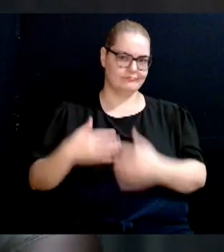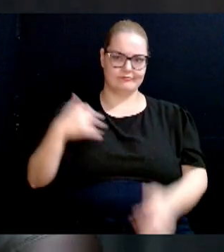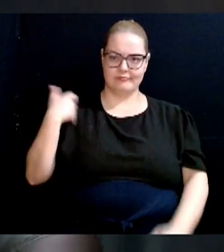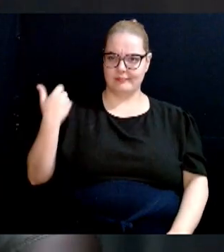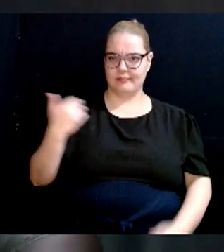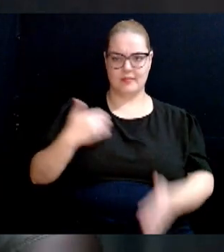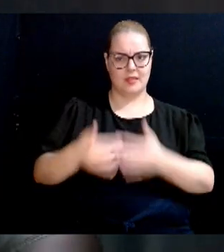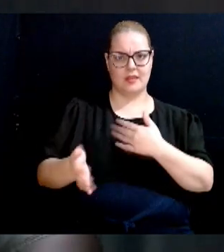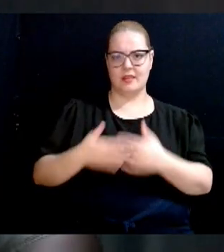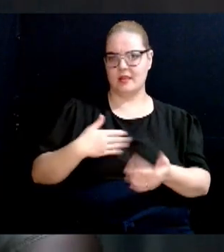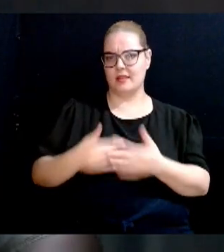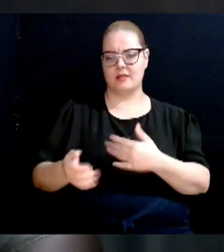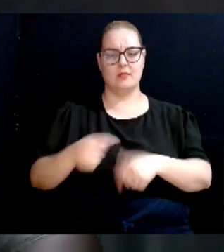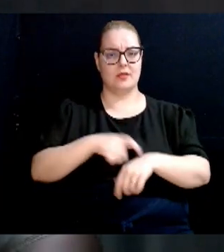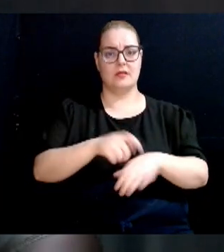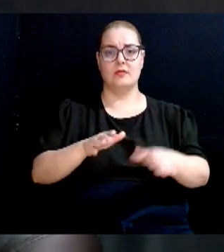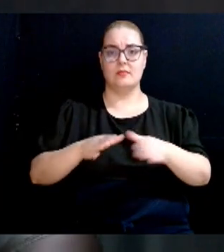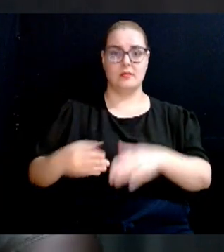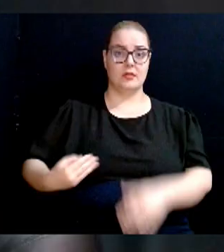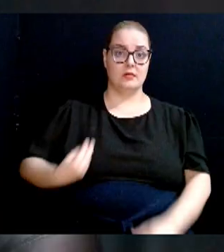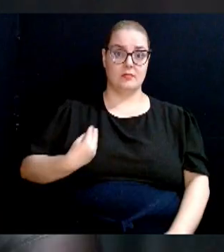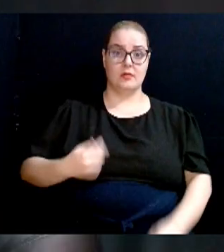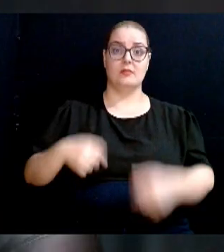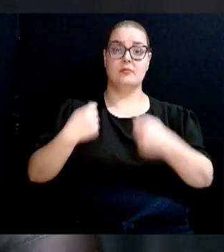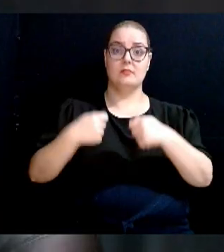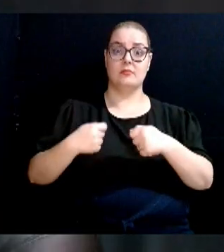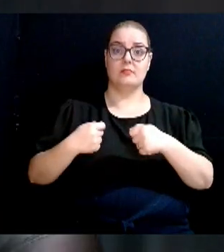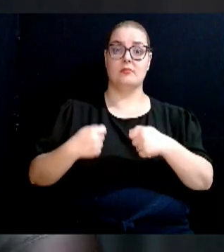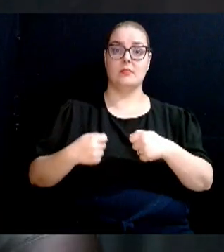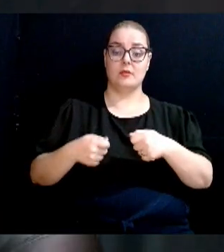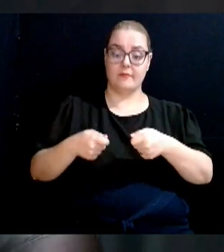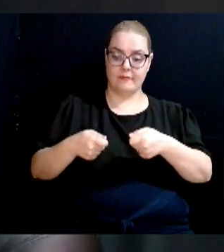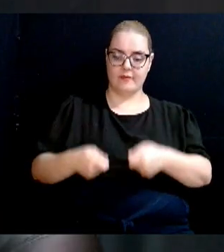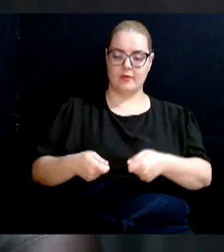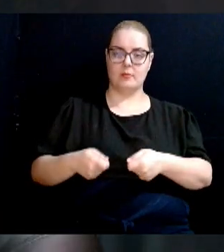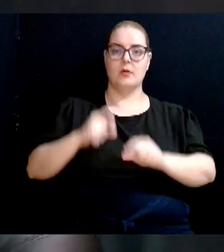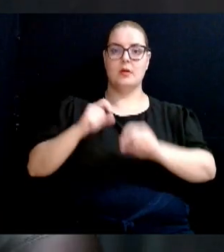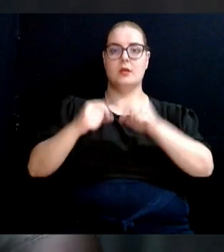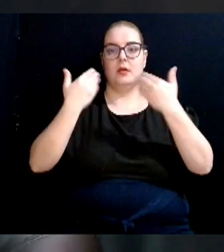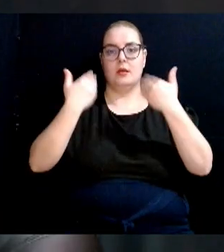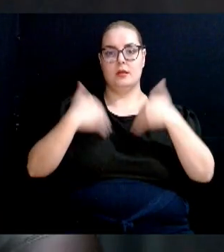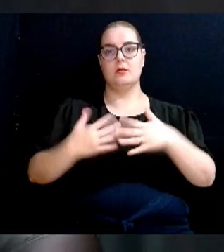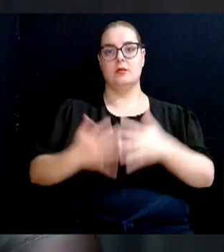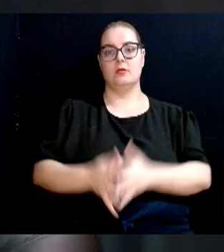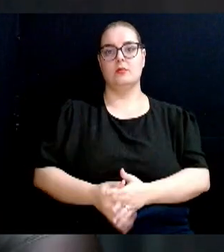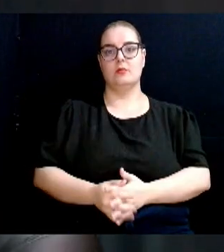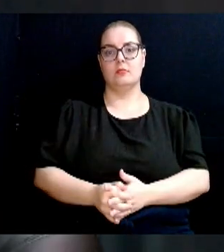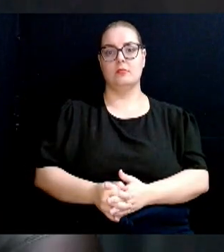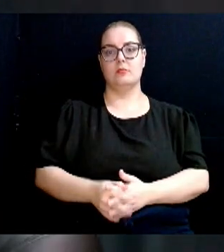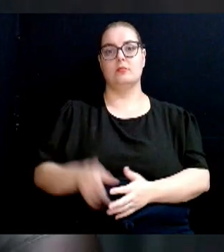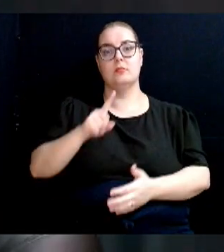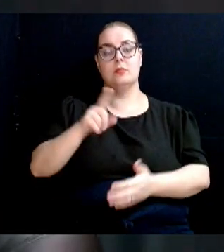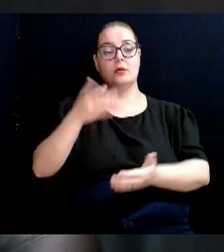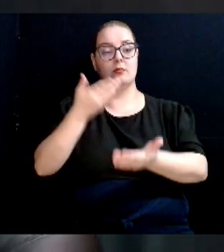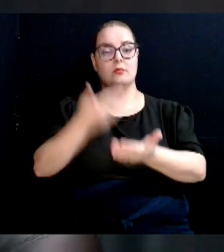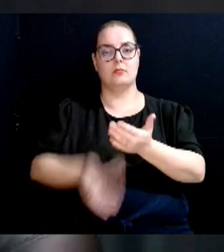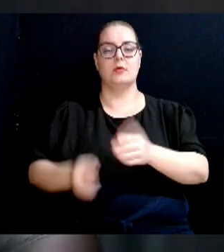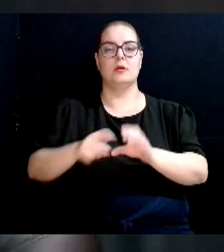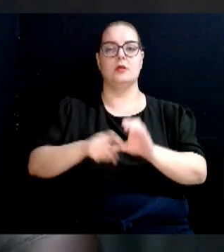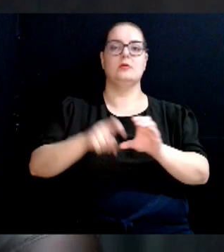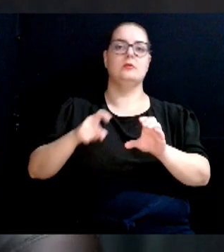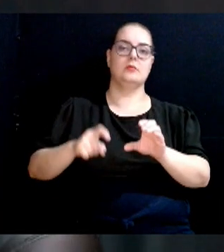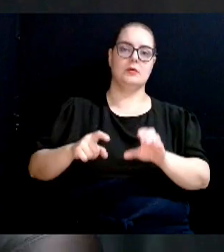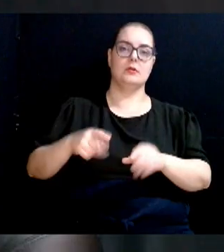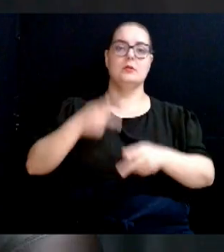nossa situação. A gente precisa se manter muito firme em quem nós somos, né? Para não perder essa autonomia que a gente estava falando